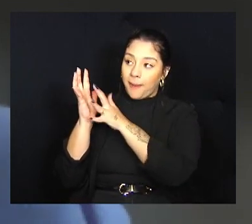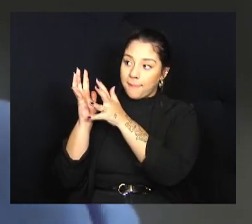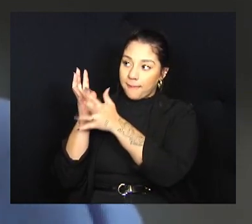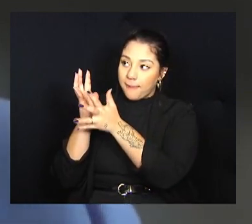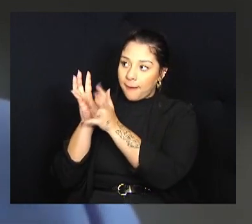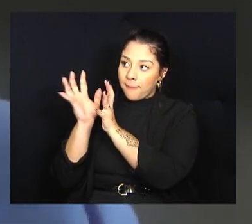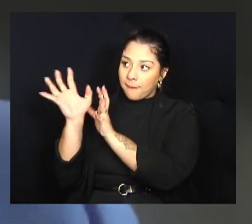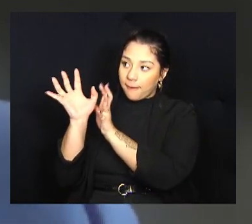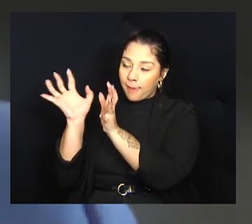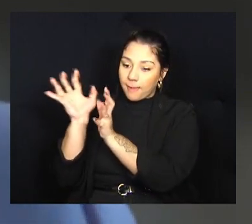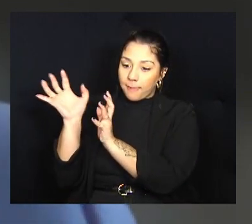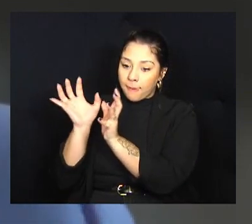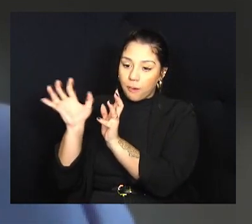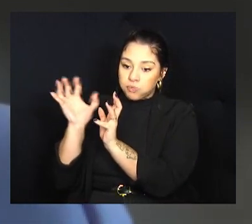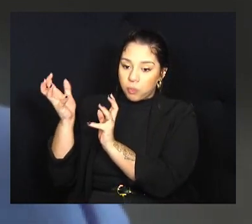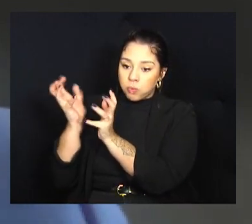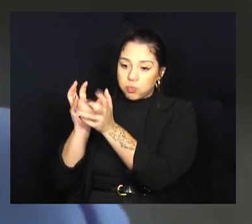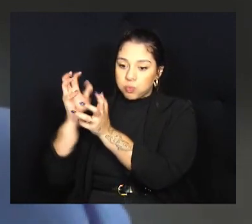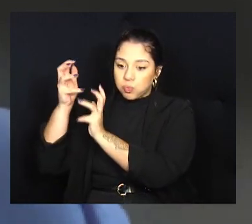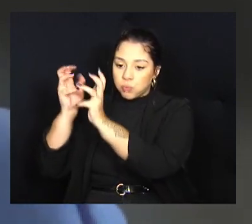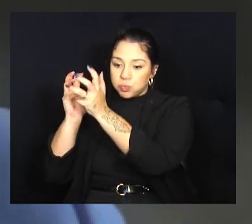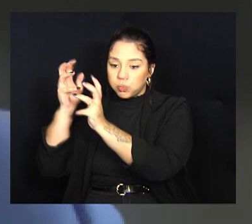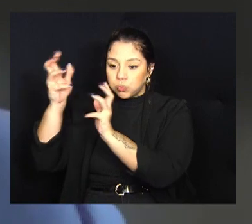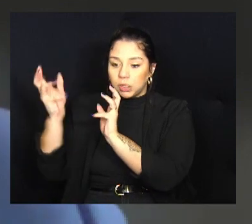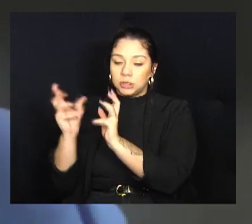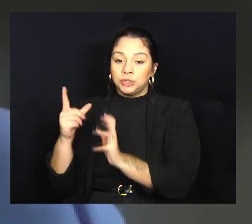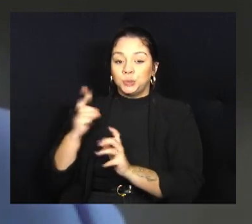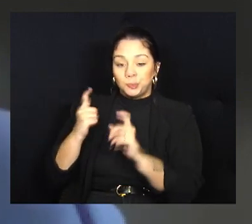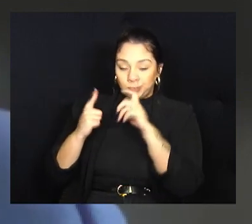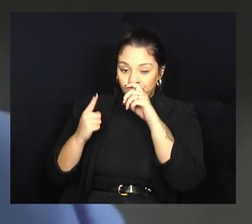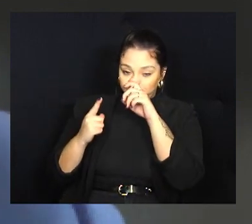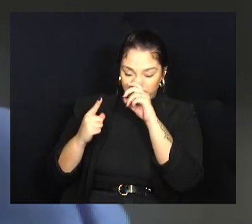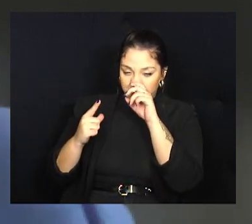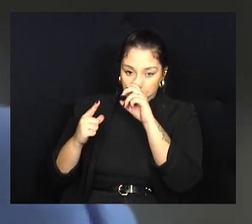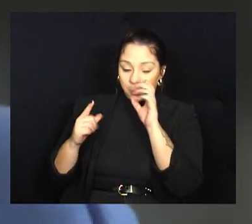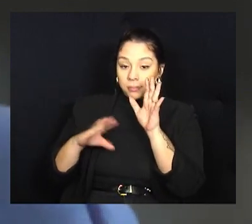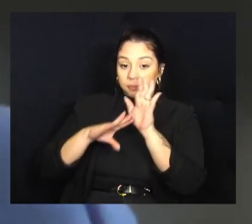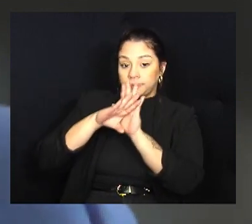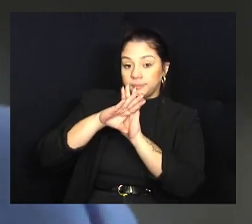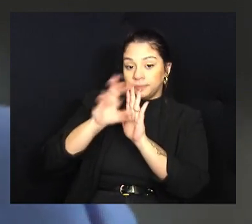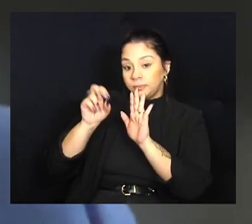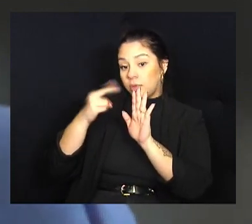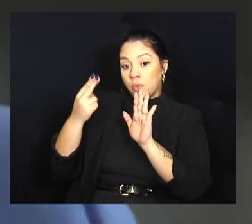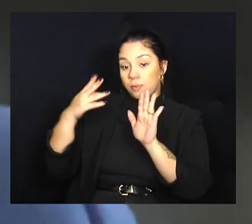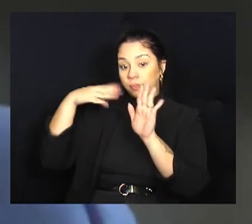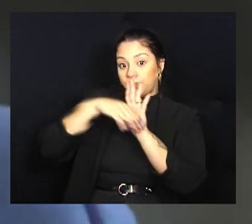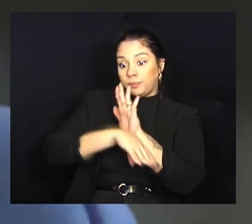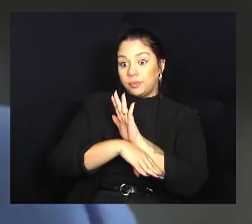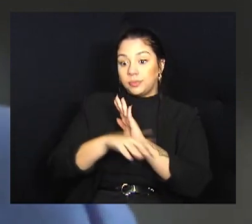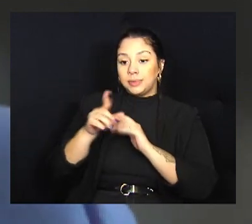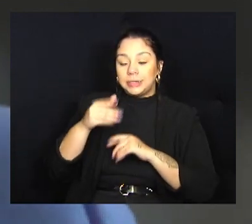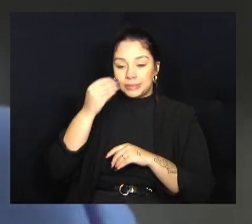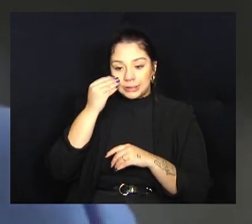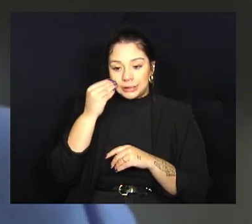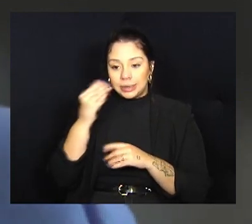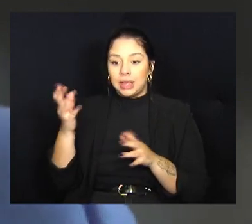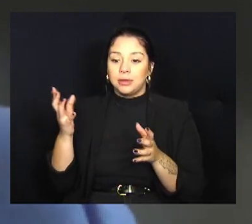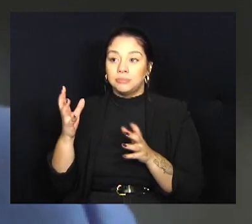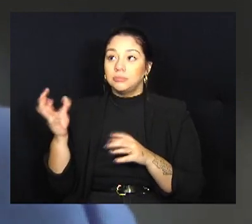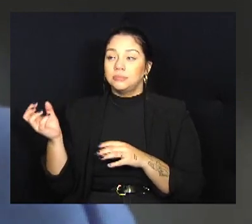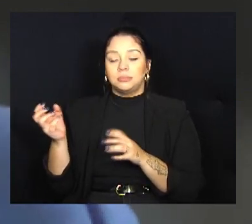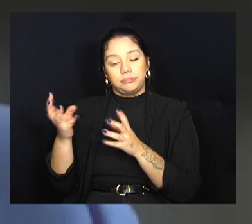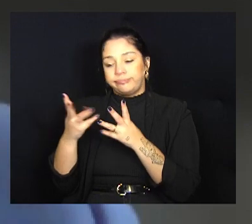entrelaçada de possibilidade de incidência, exclusão, aumento, redução de imposto, que busca ser extinto aqui com esse novo sistema.